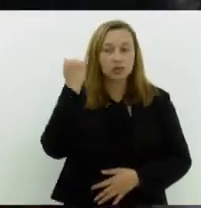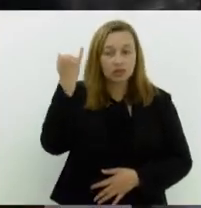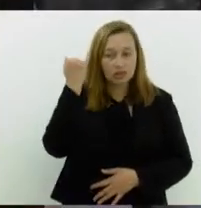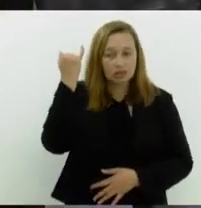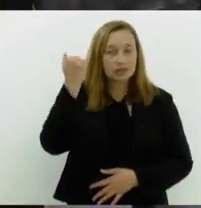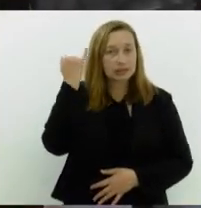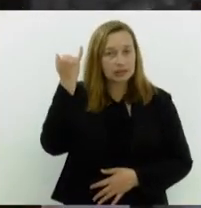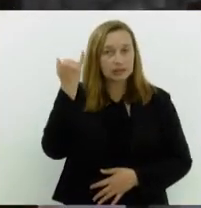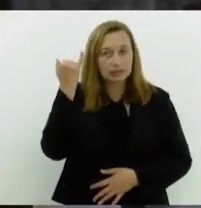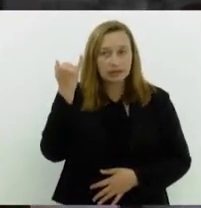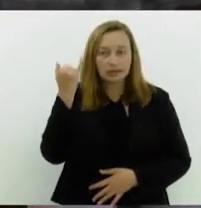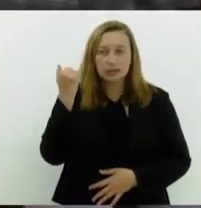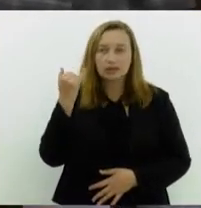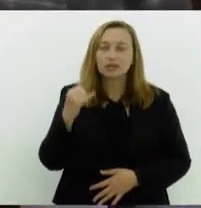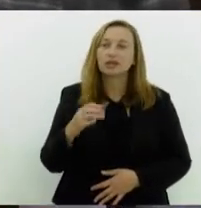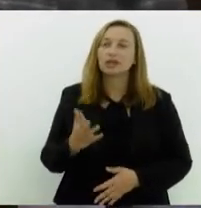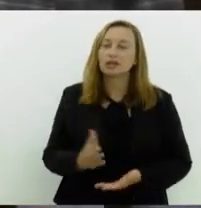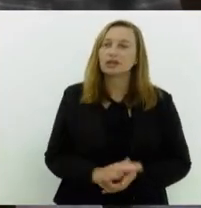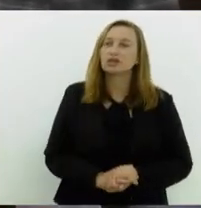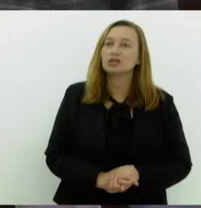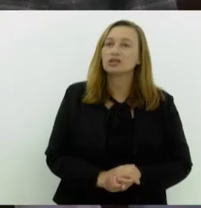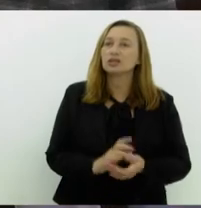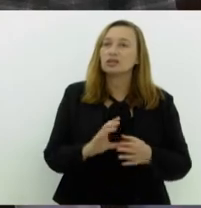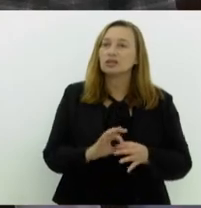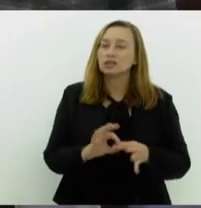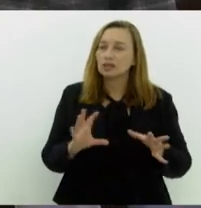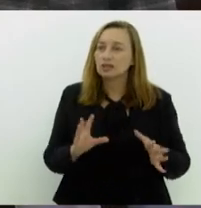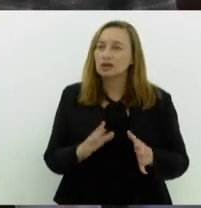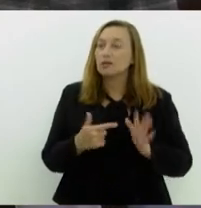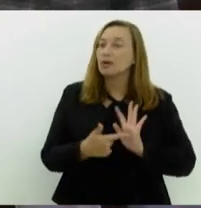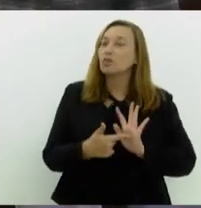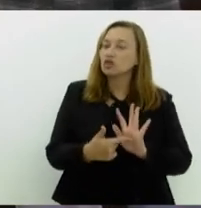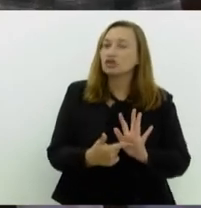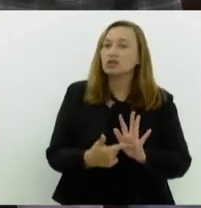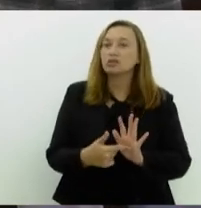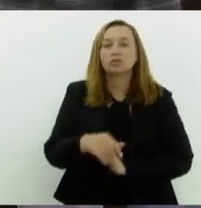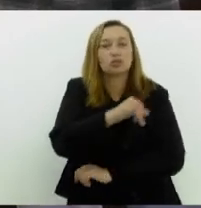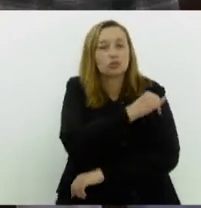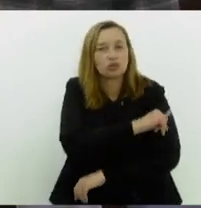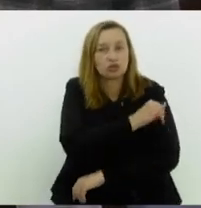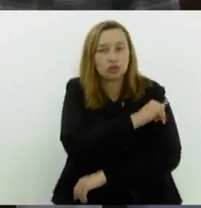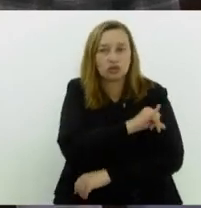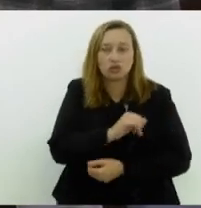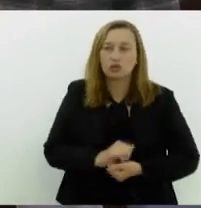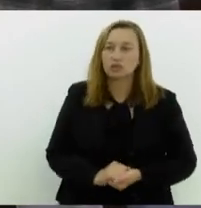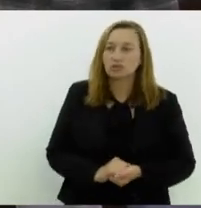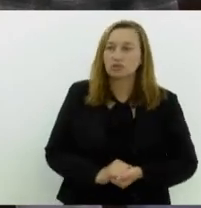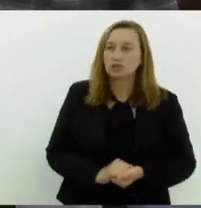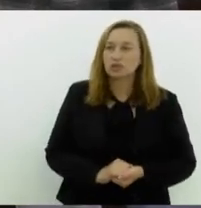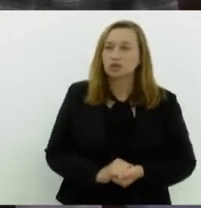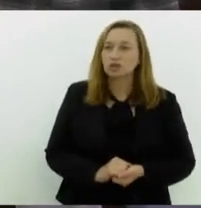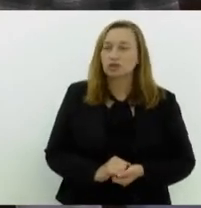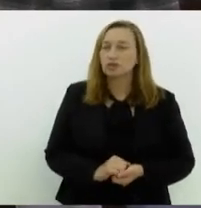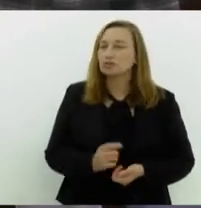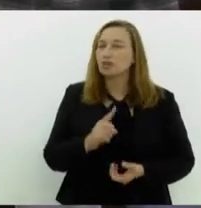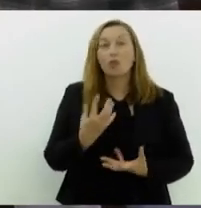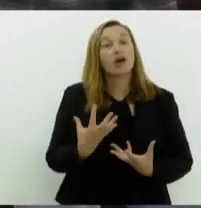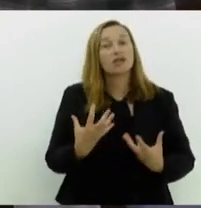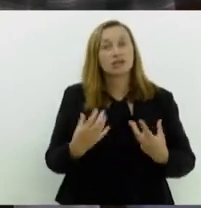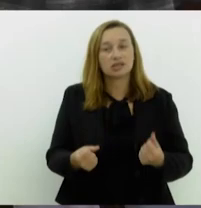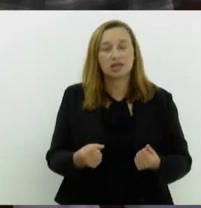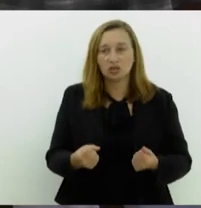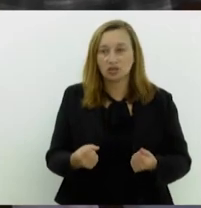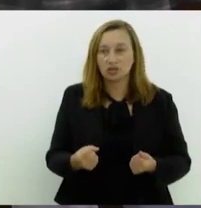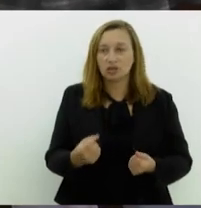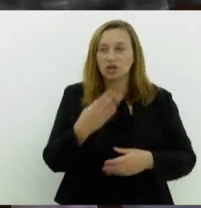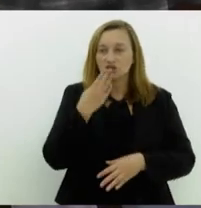seja sancionado posteriormente, para mostrar que o Rio de Janeiro, de forma alguma, compactua por